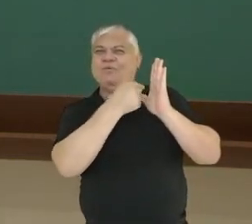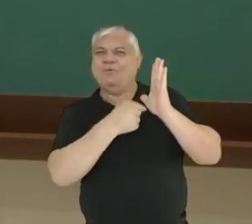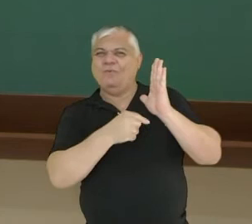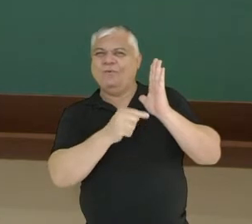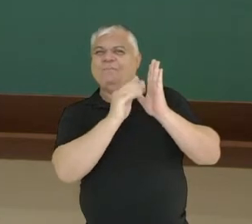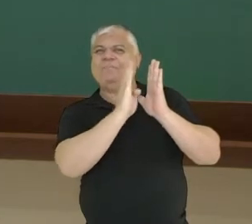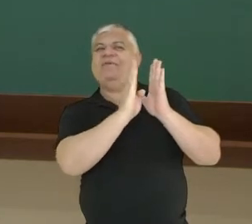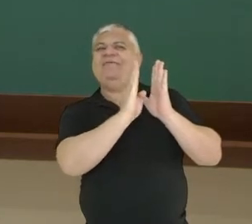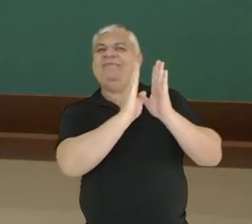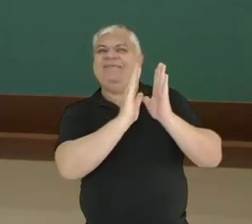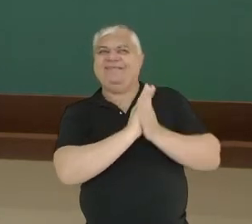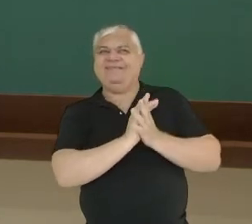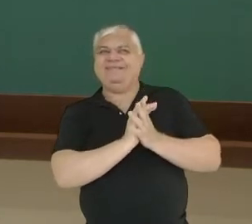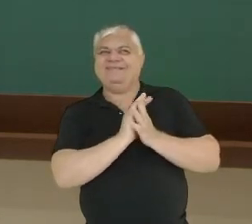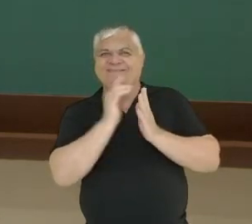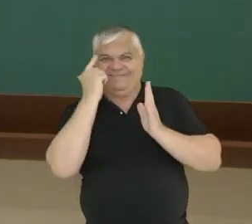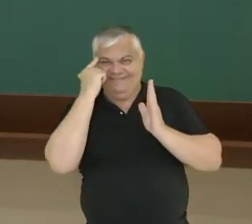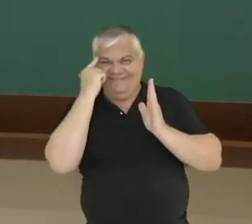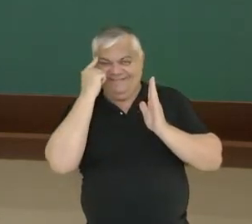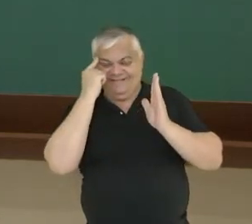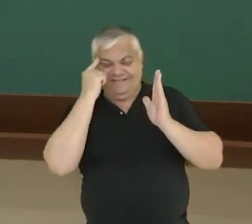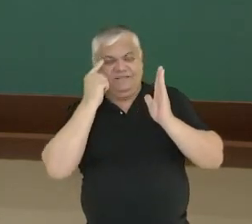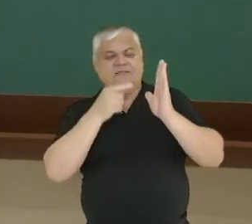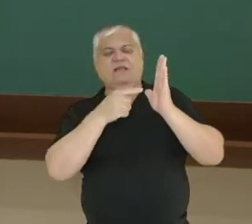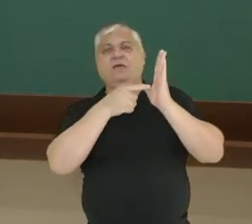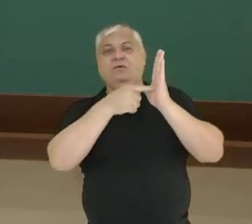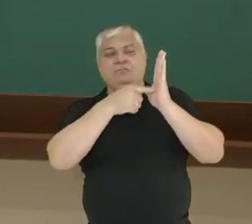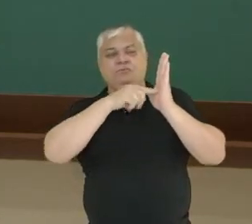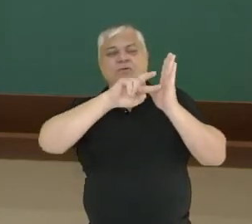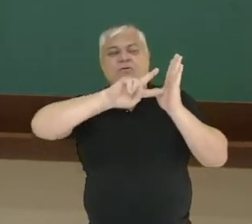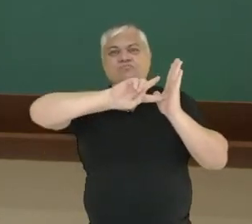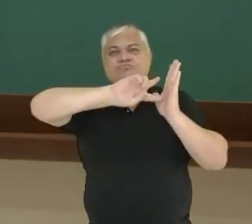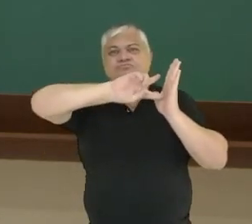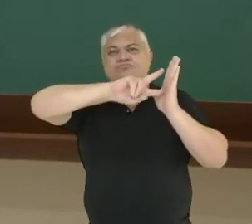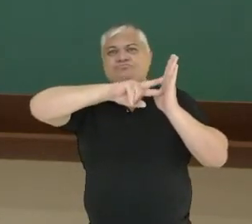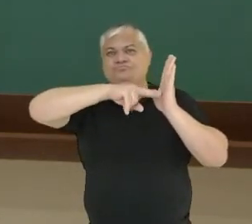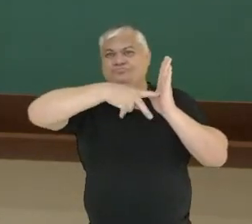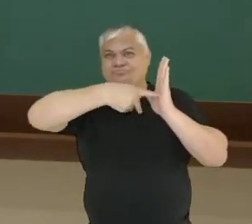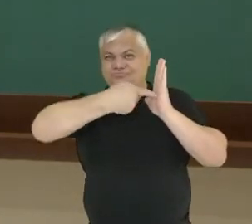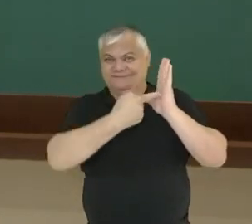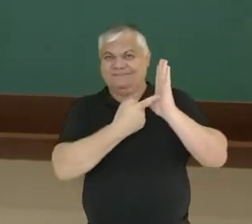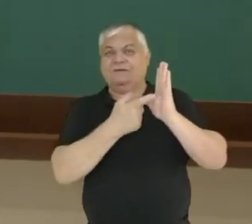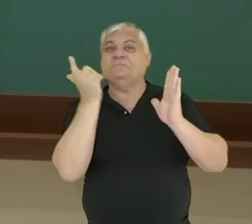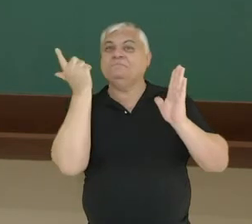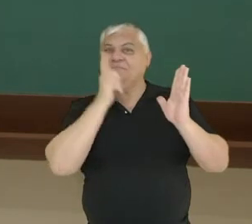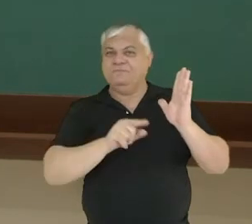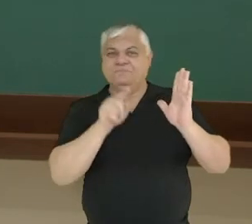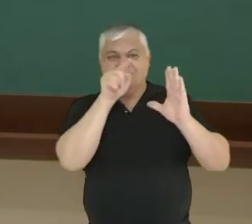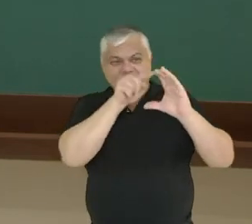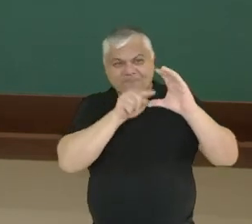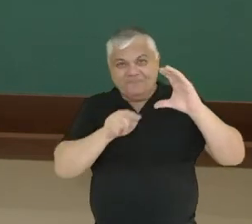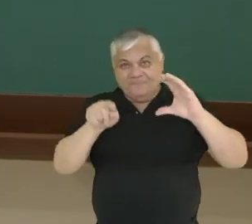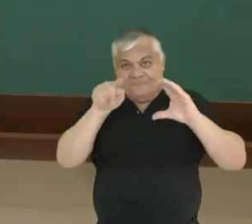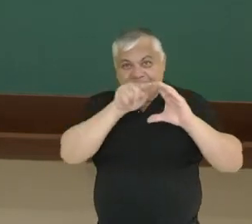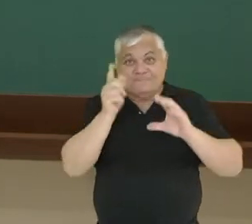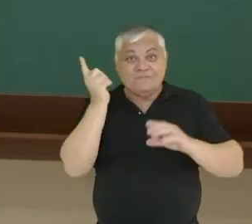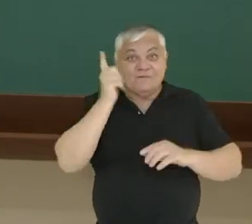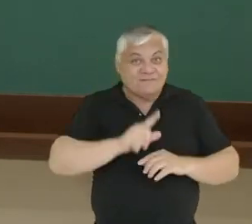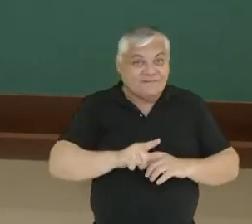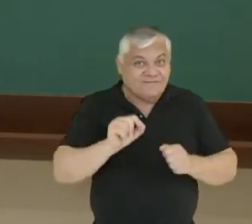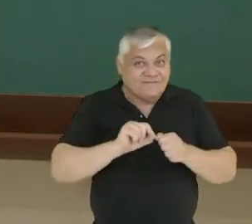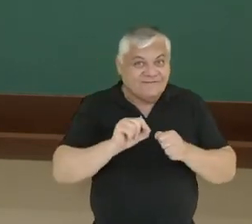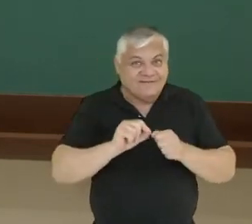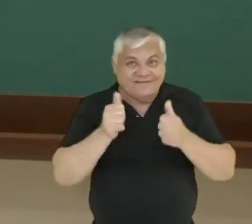ponto B. Olha lá, você traçou uma circunferência, ok? Todo mundo conseguiu fazer